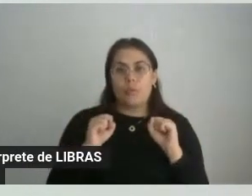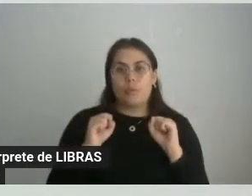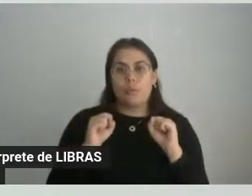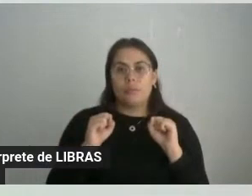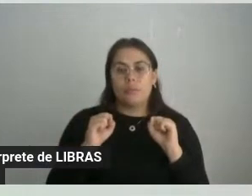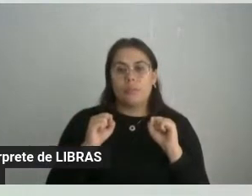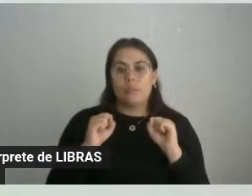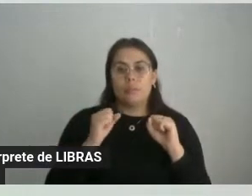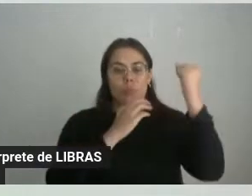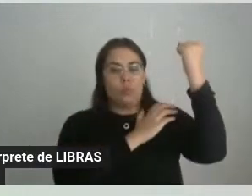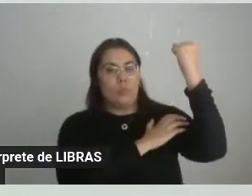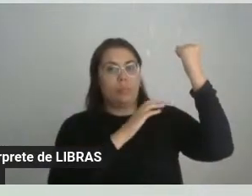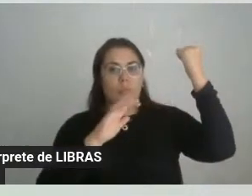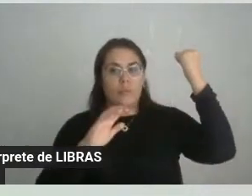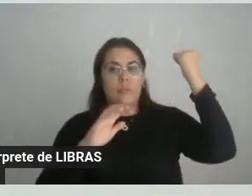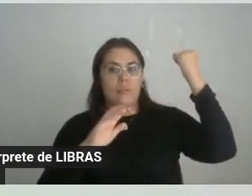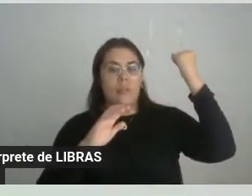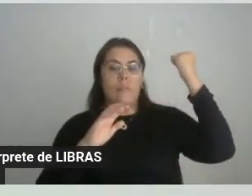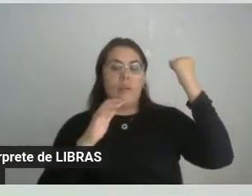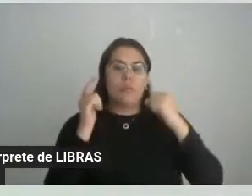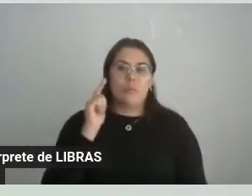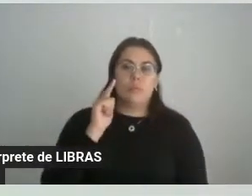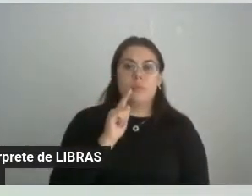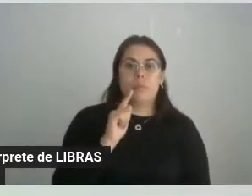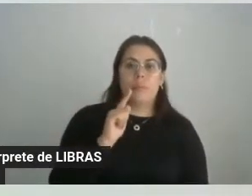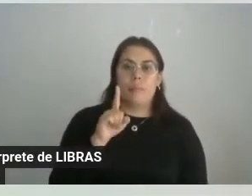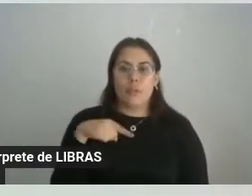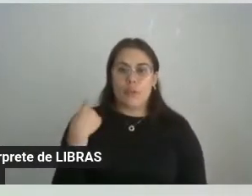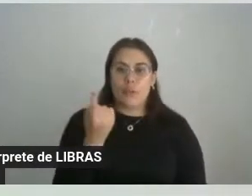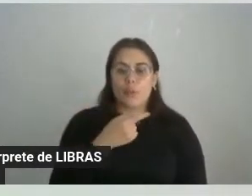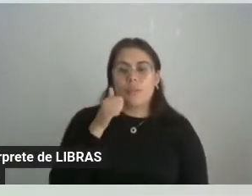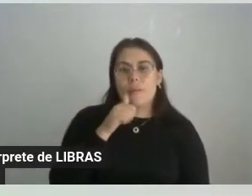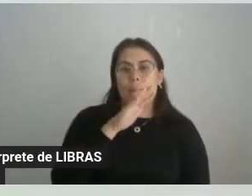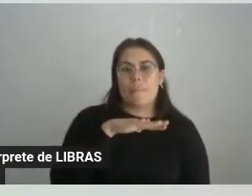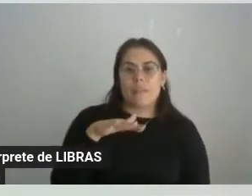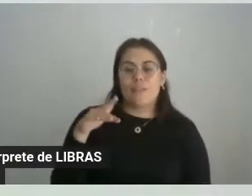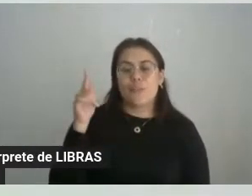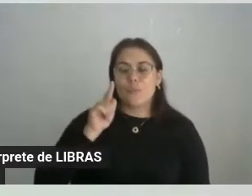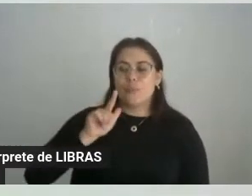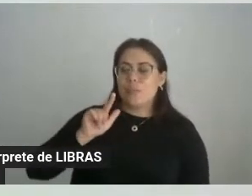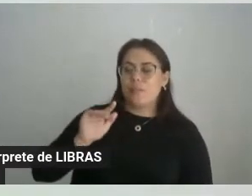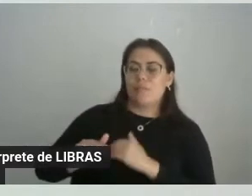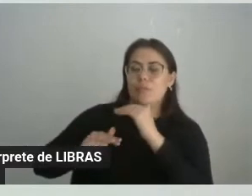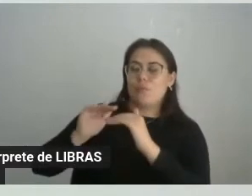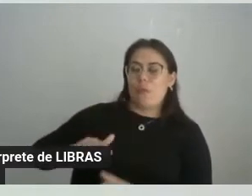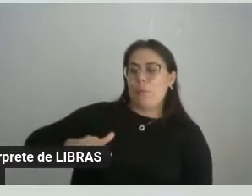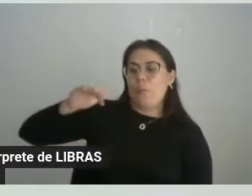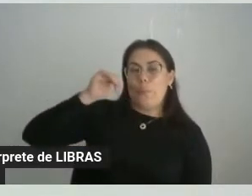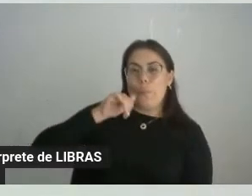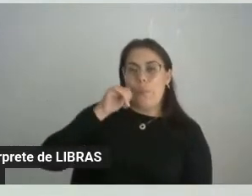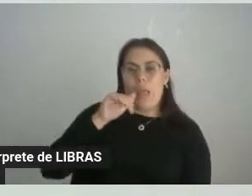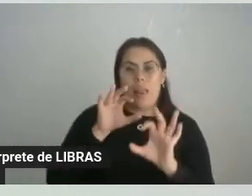o empoderamento, para a emancipação, para que as nossas meninas se tornem mulheres, né?